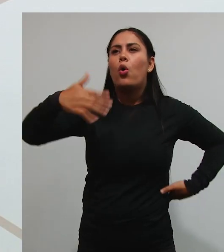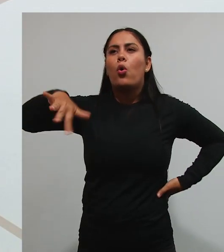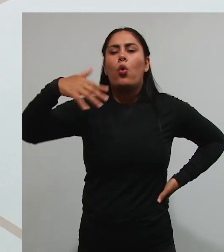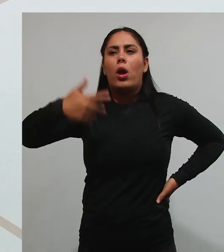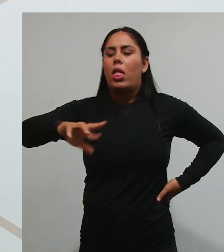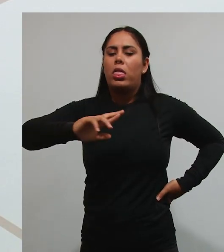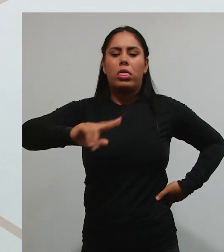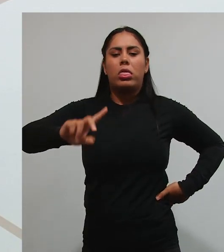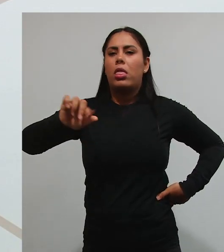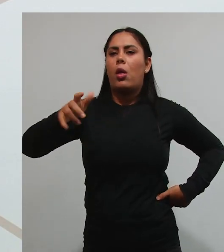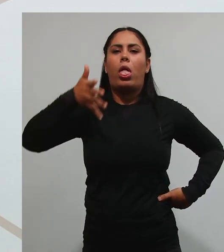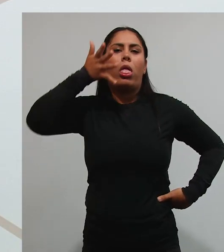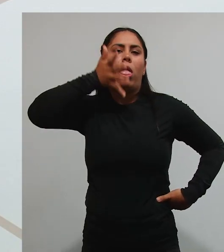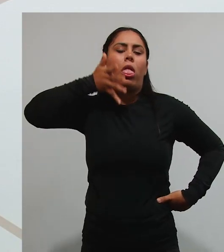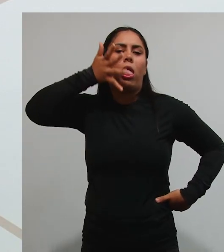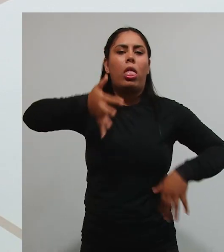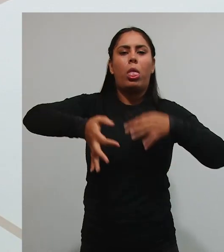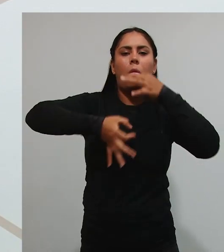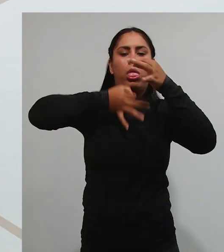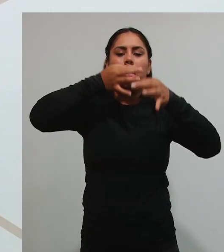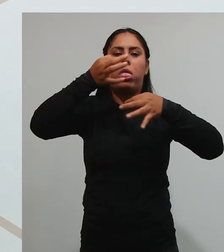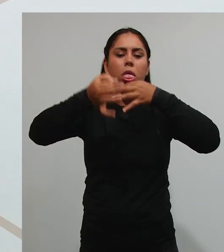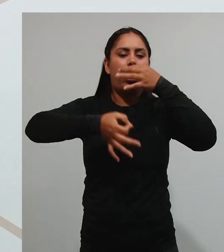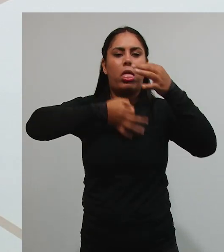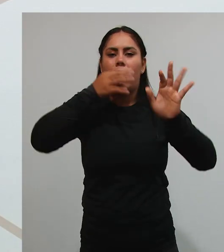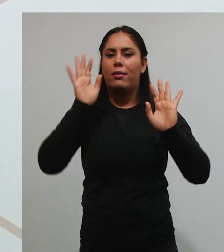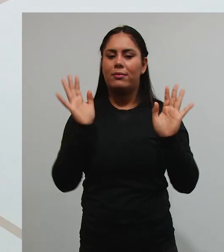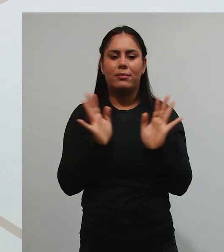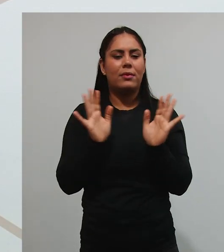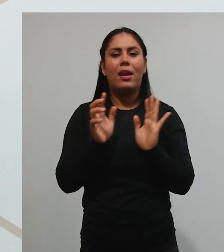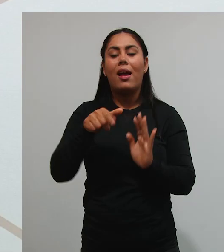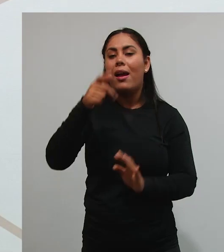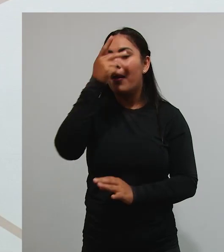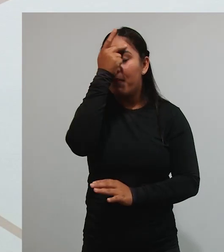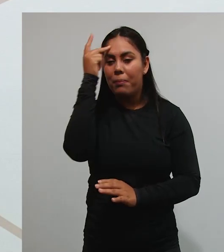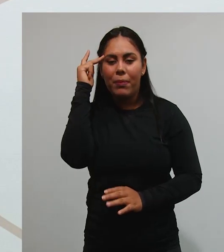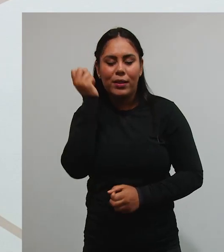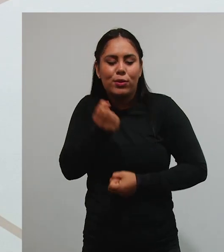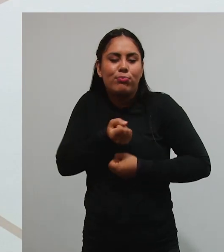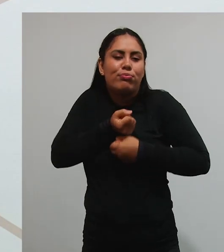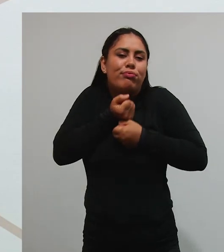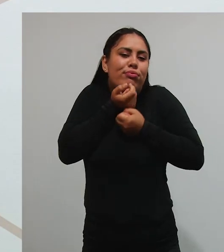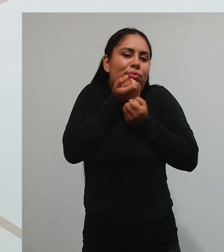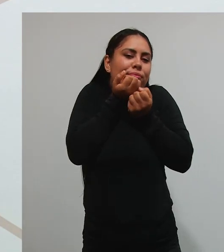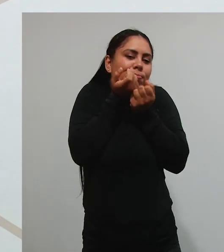você não vê só o discurso, né? A pessoa, ela